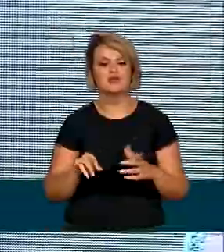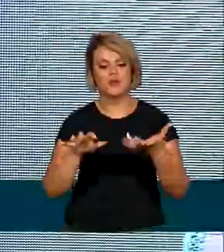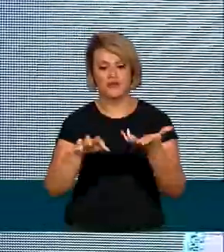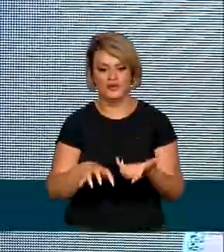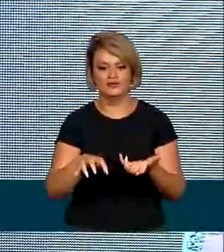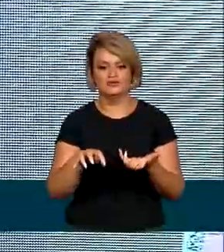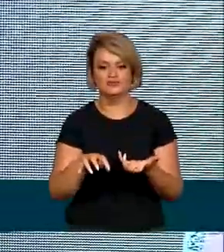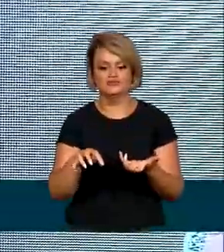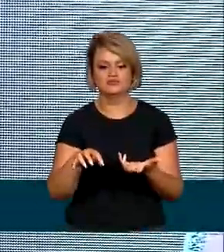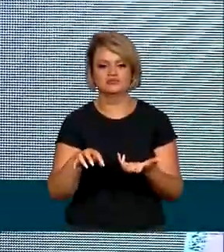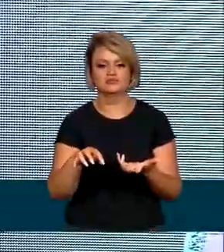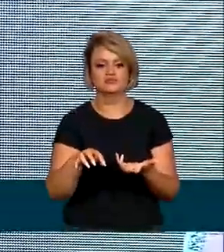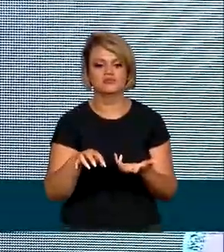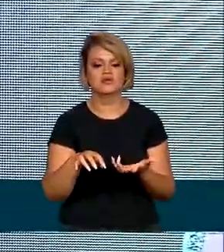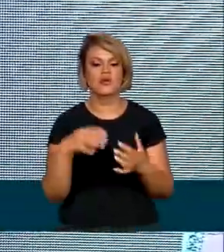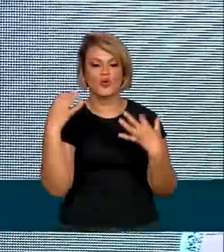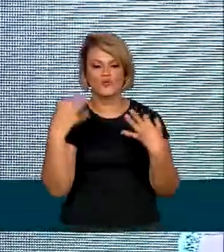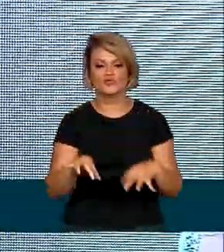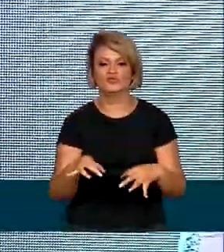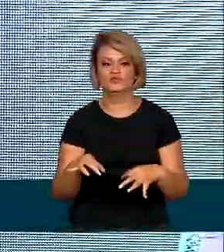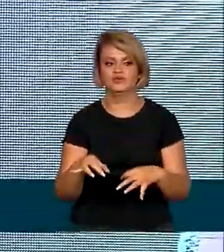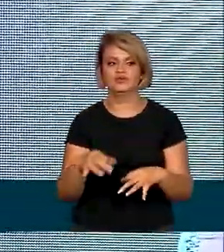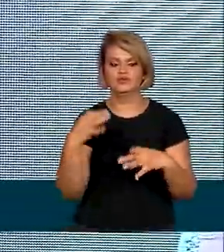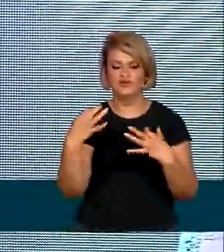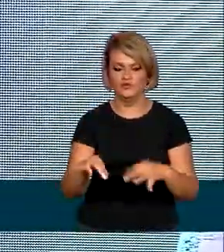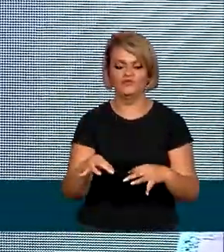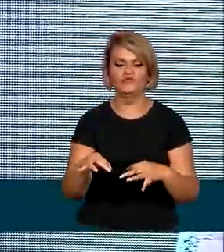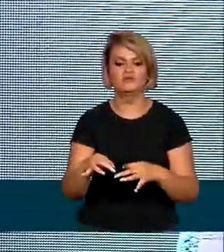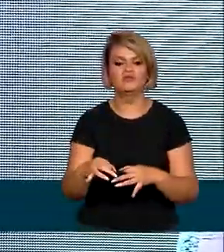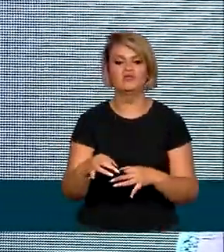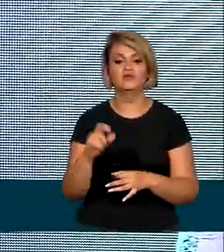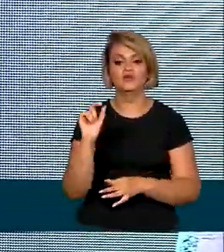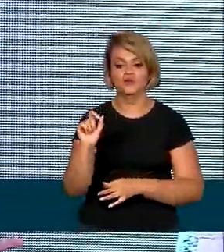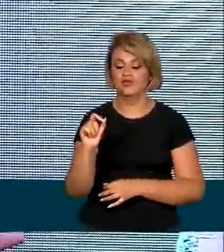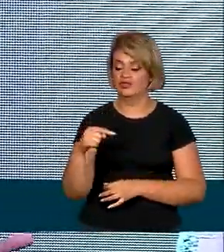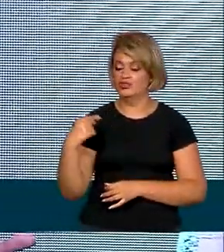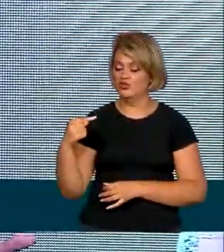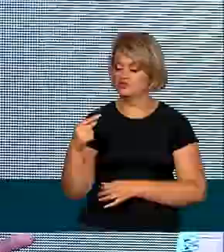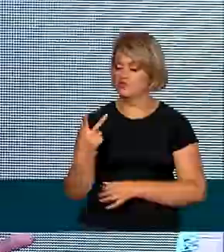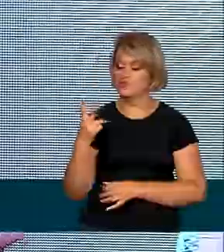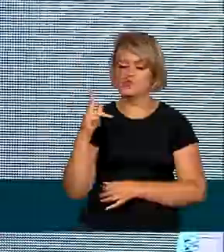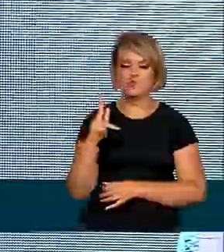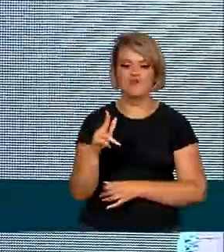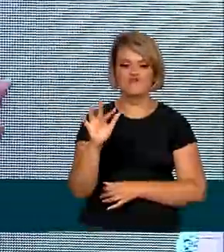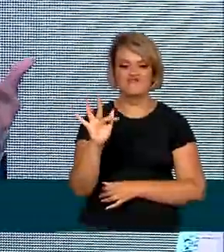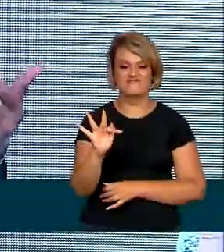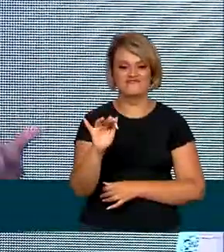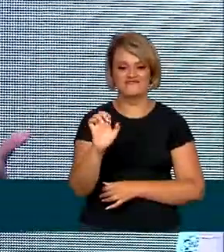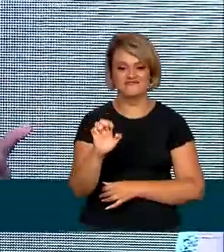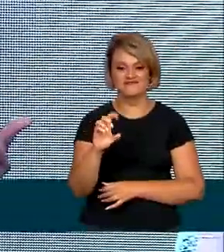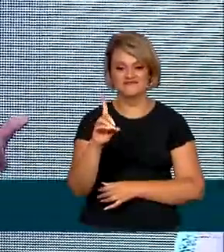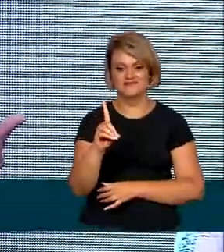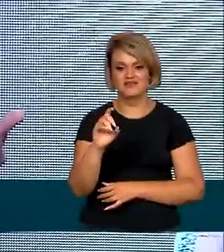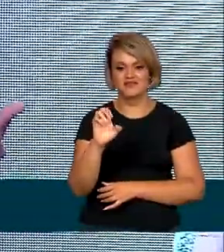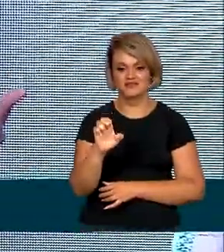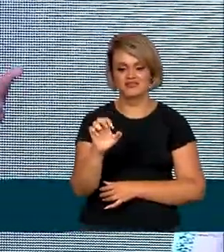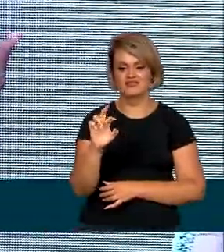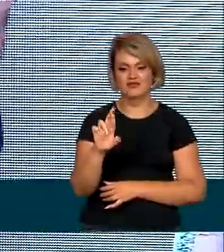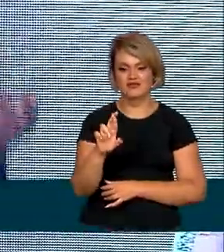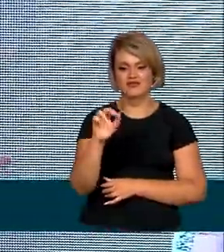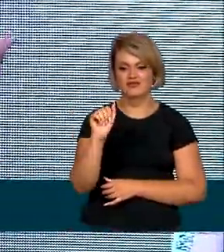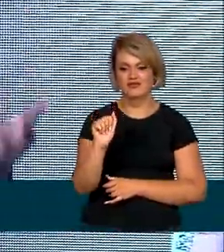Nacional é afirme o conceito de que somos uma federação e que as soluções